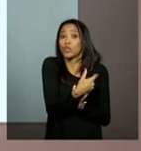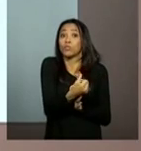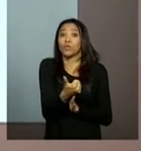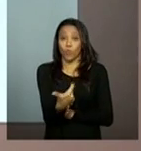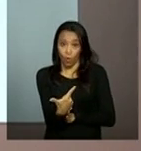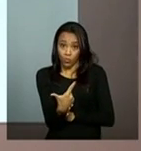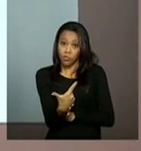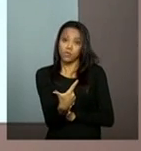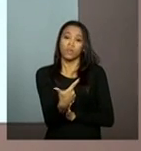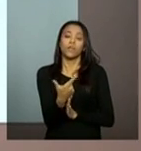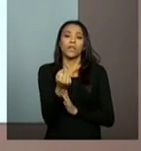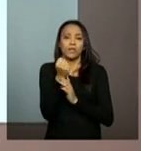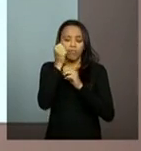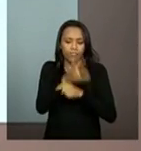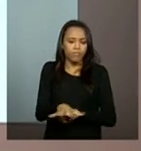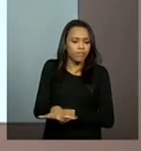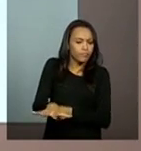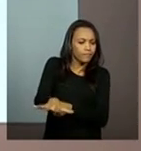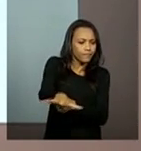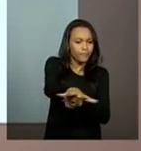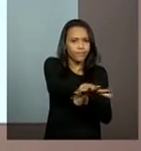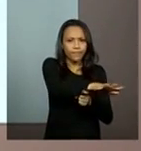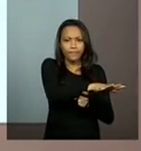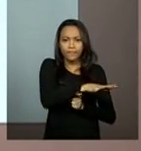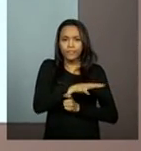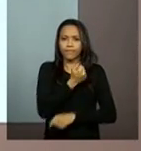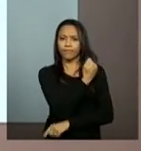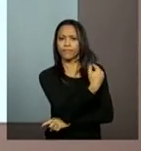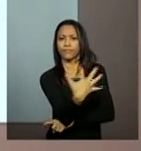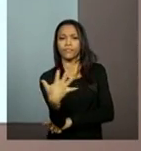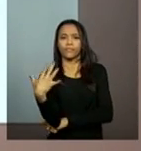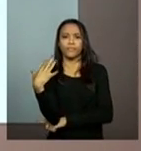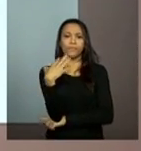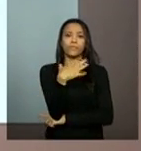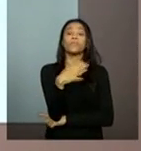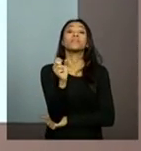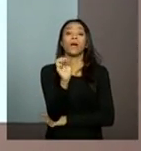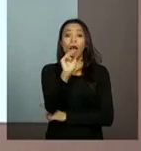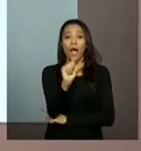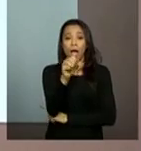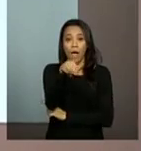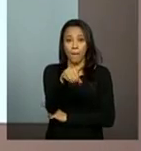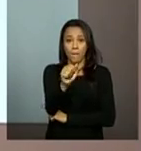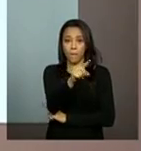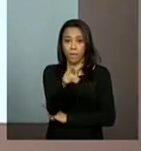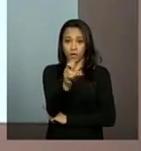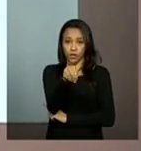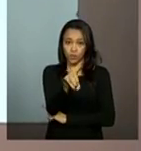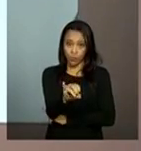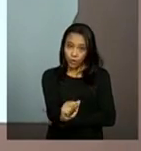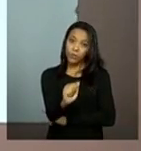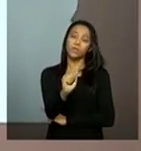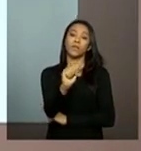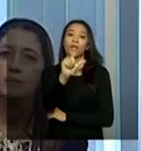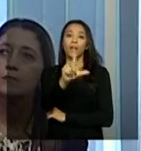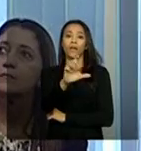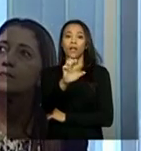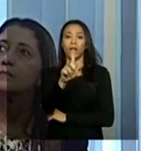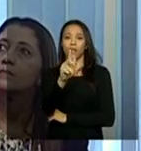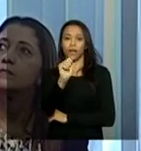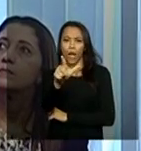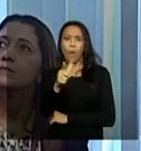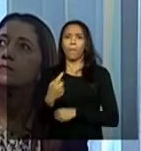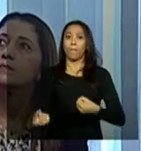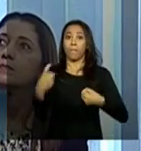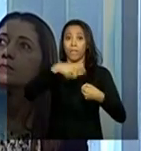2012, que faz o mapeamento do uso e cobertura da terra na Amazônia Legal Brasileira. Uma parceria entre três